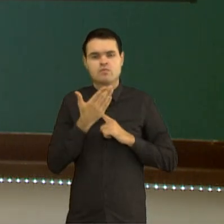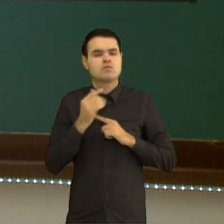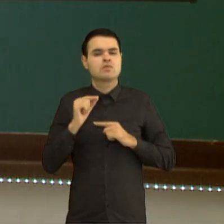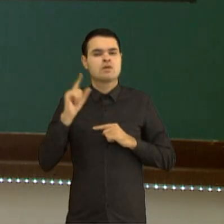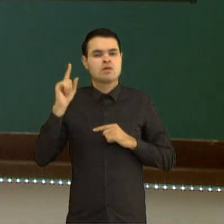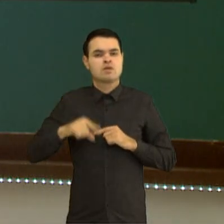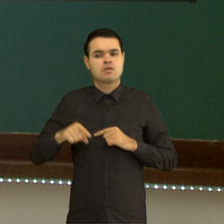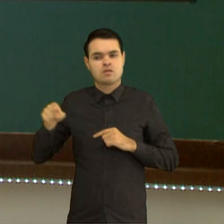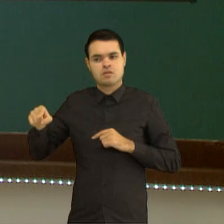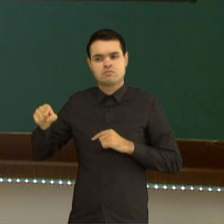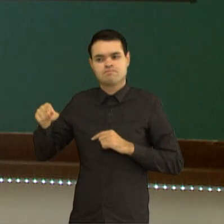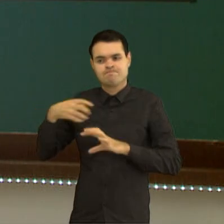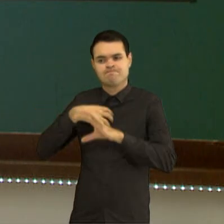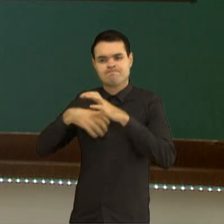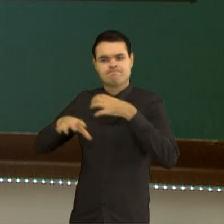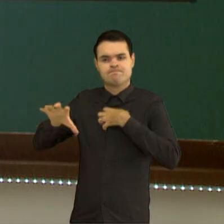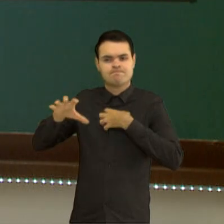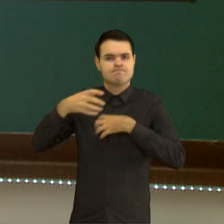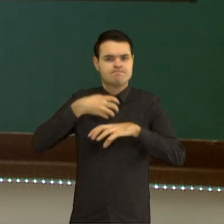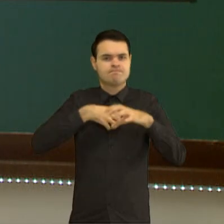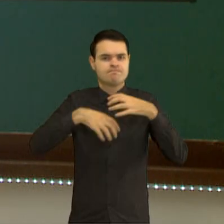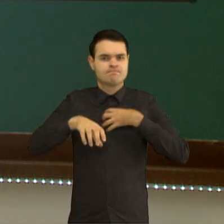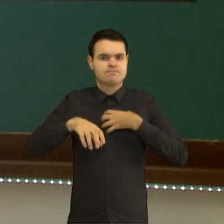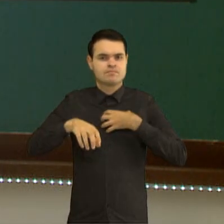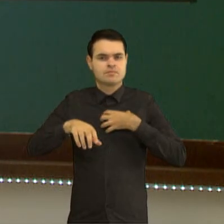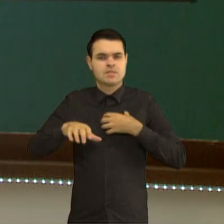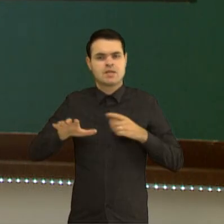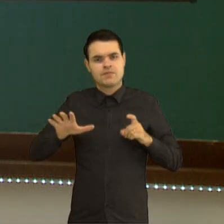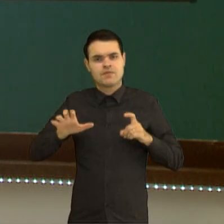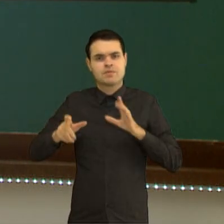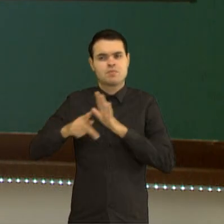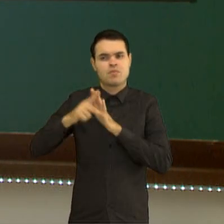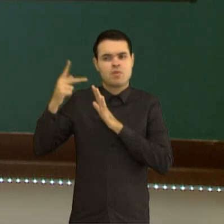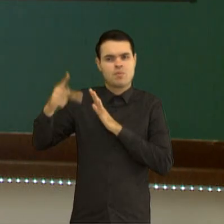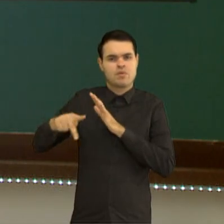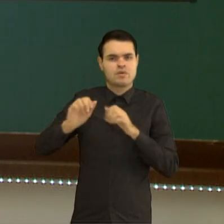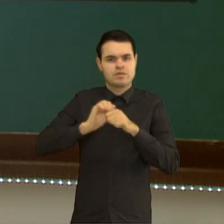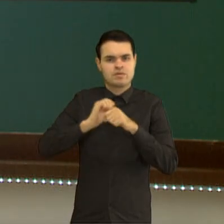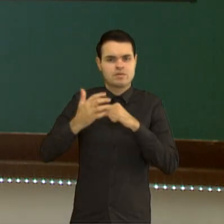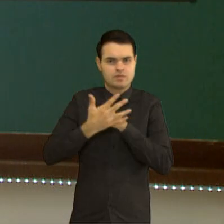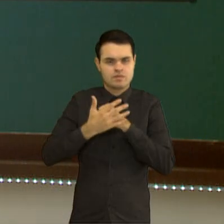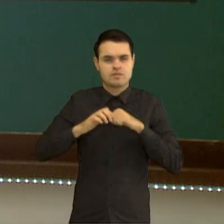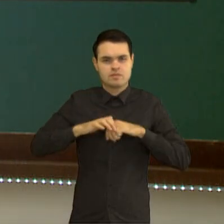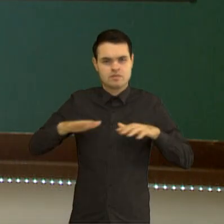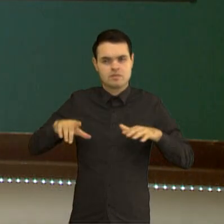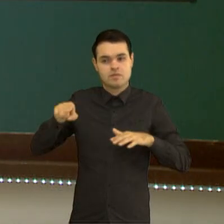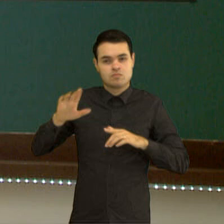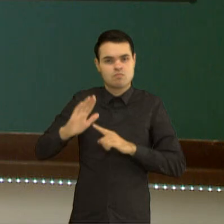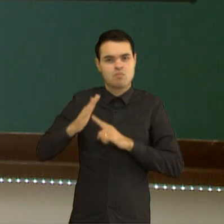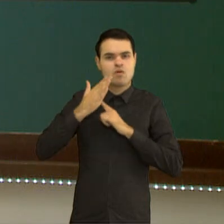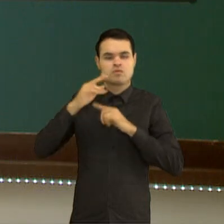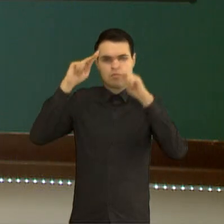importa com as vítimas da pandemia. Isso é demonstrar humanidade.